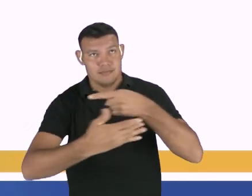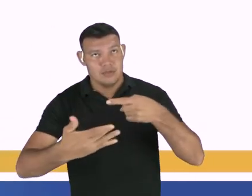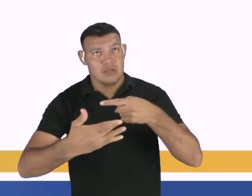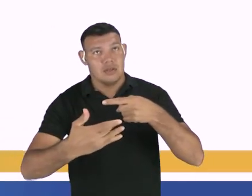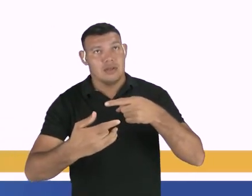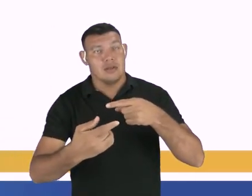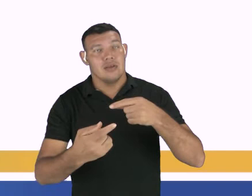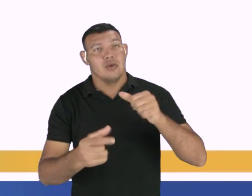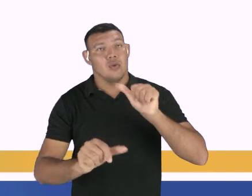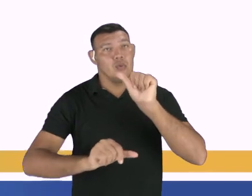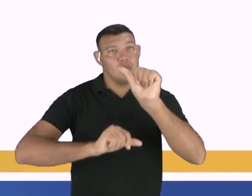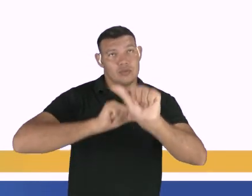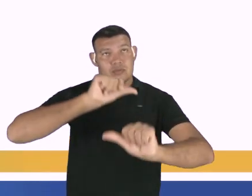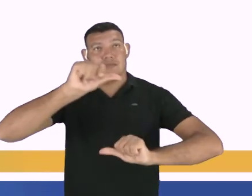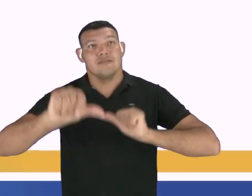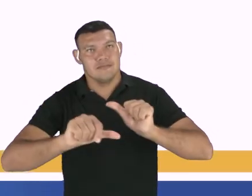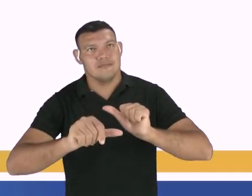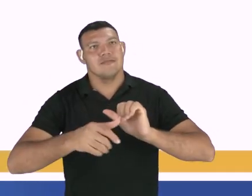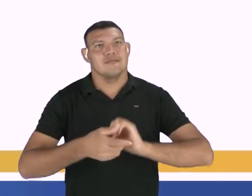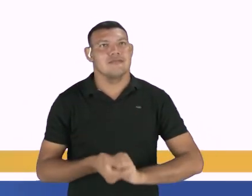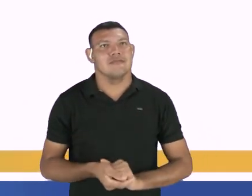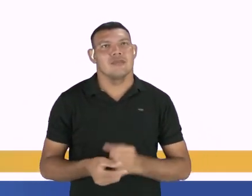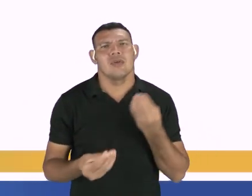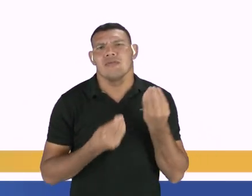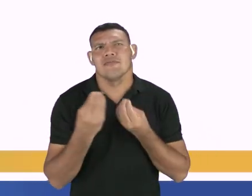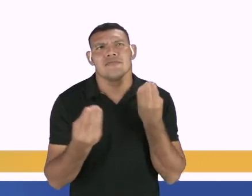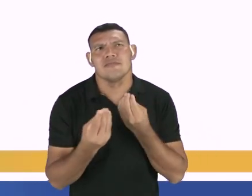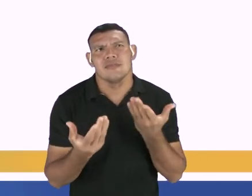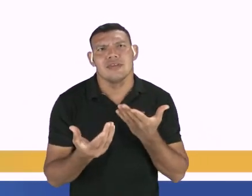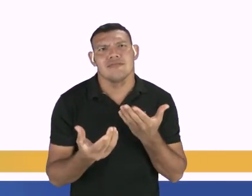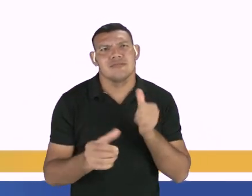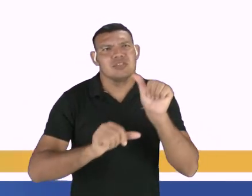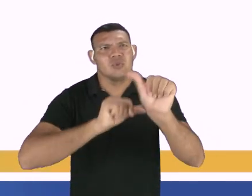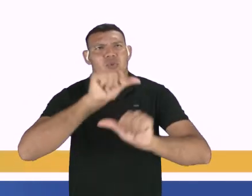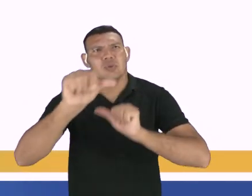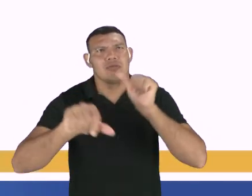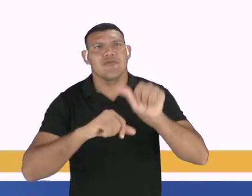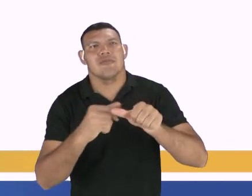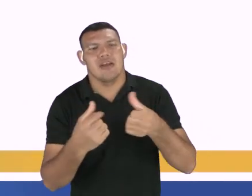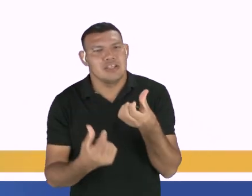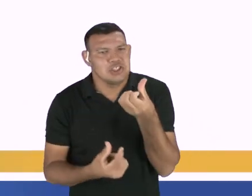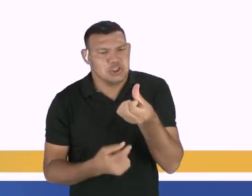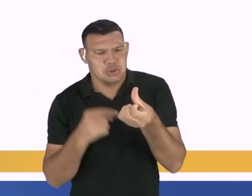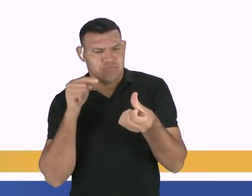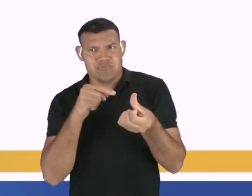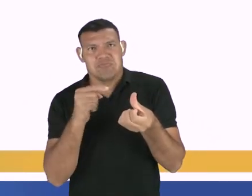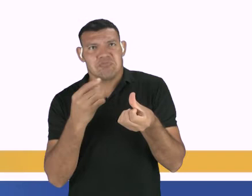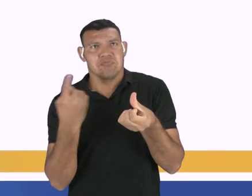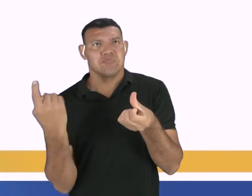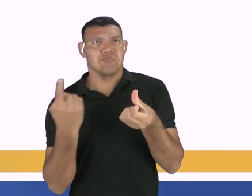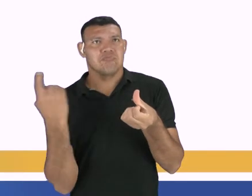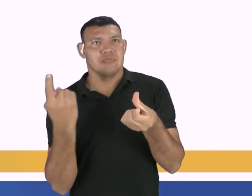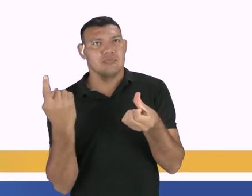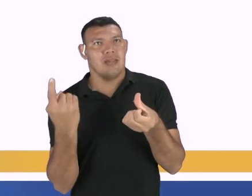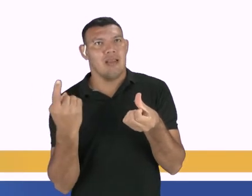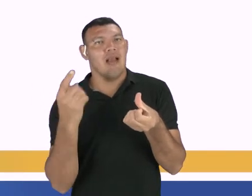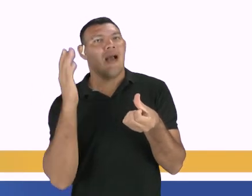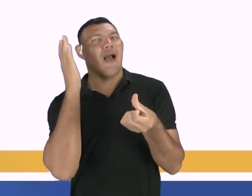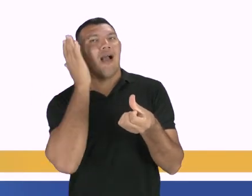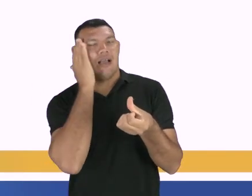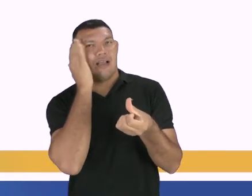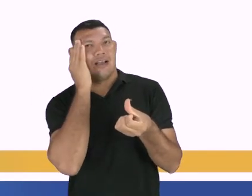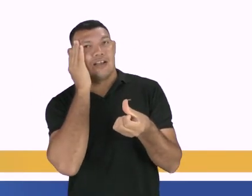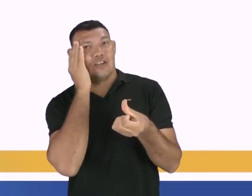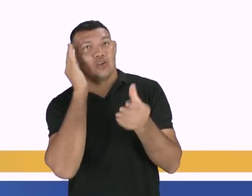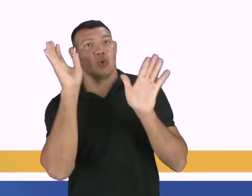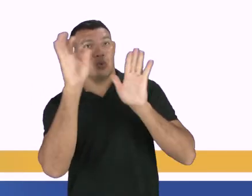Acontece que esse segundo é um número inteiro, é o 6. Como é que eu vou fazer o inverso de 6? Então, lá nos conceitos de fração, o que ele